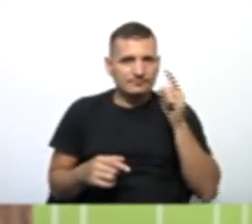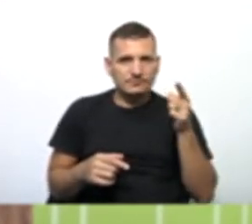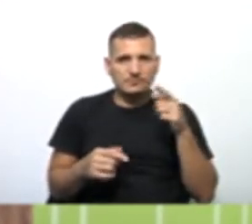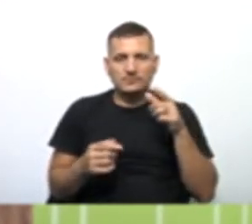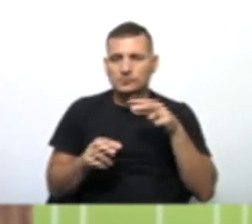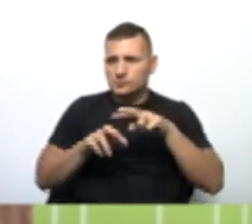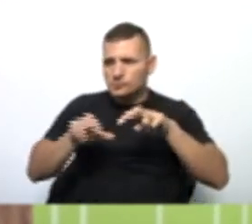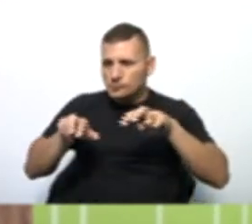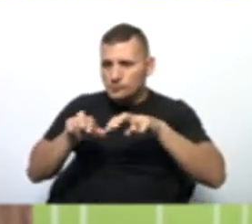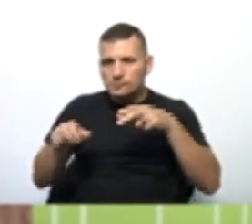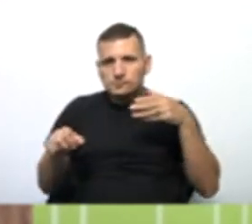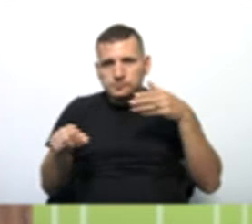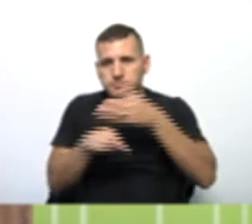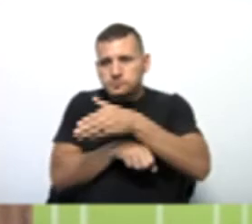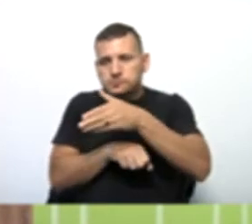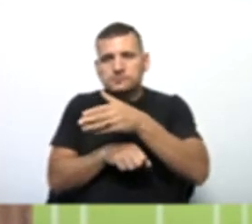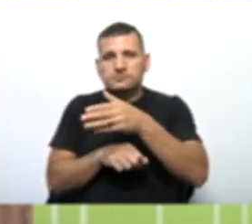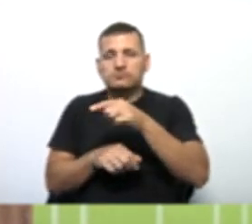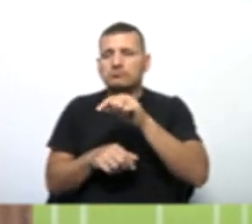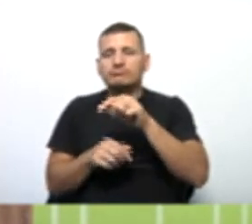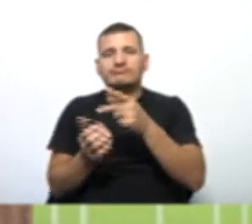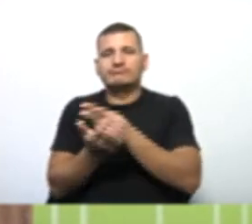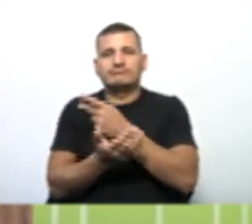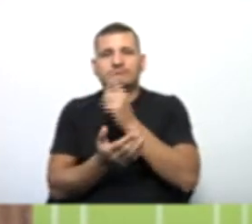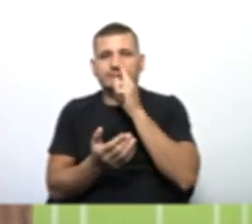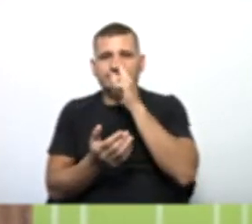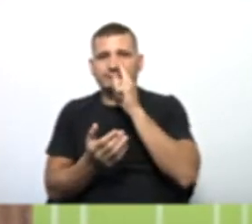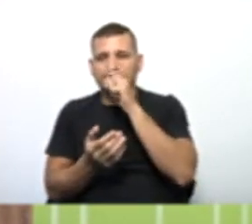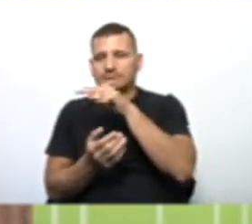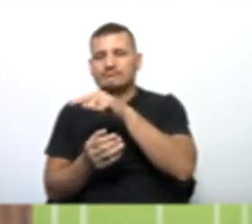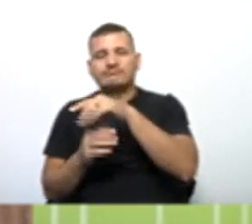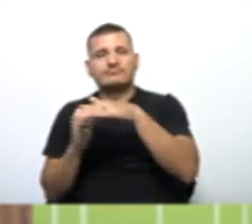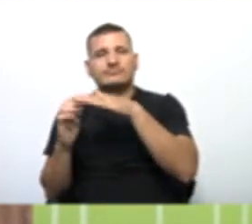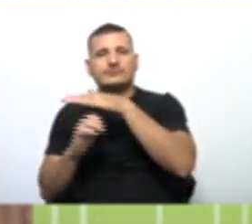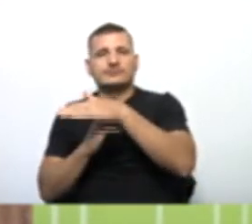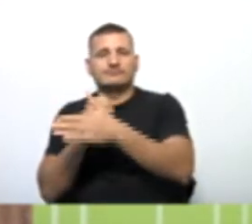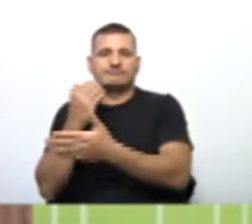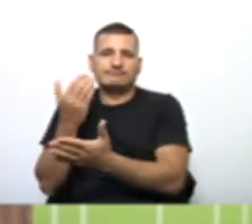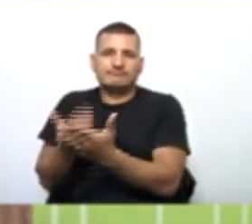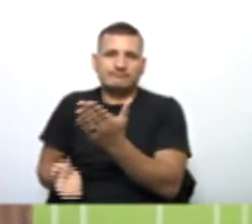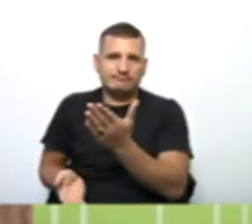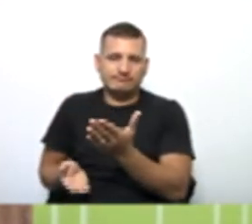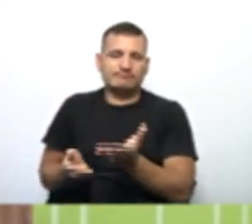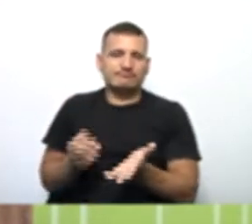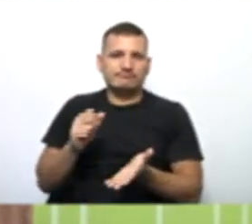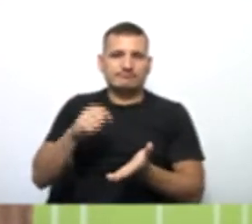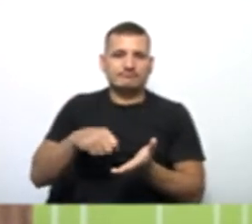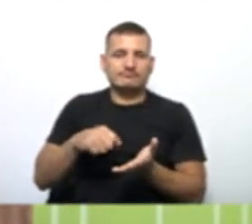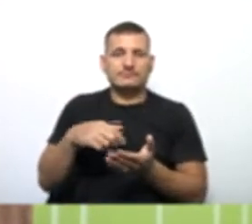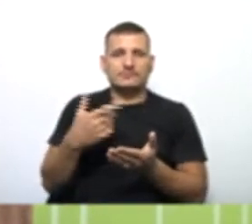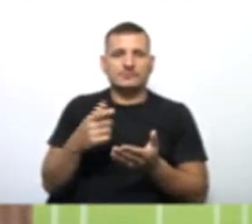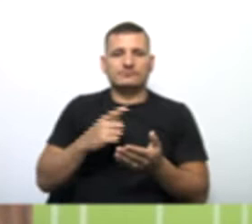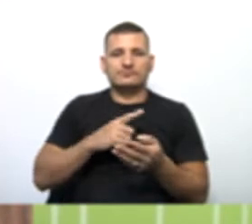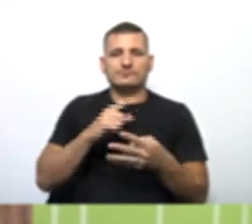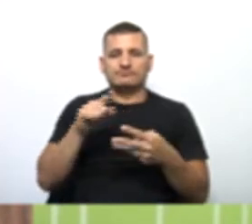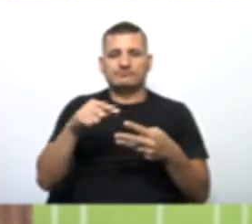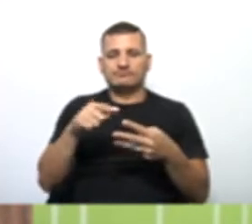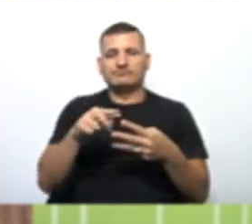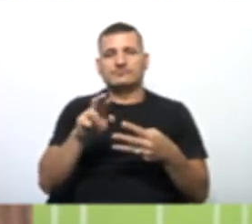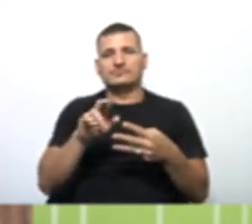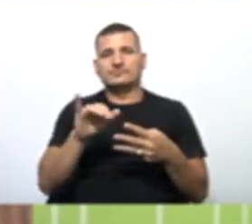um risco à instituição. Então, reparem como é essa relação, né, que existe aí entre risco, ameaça e